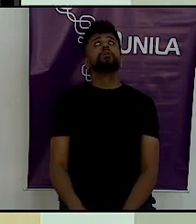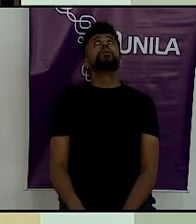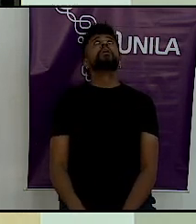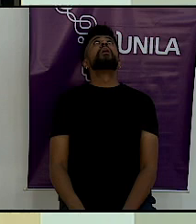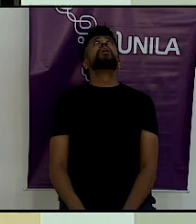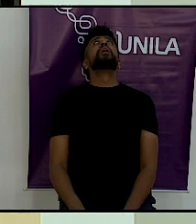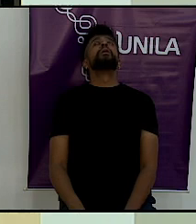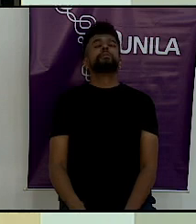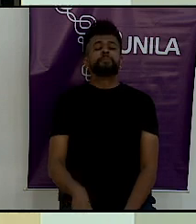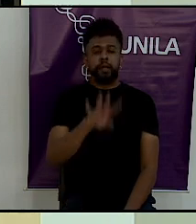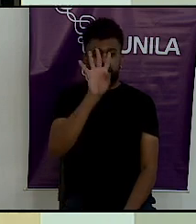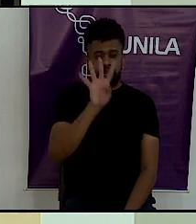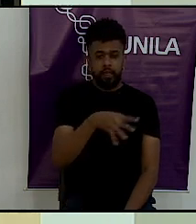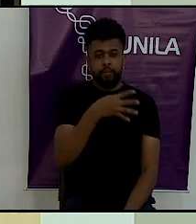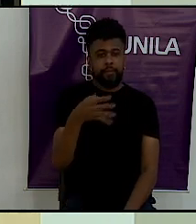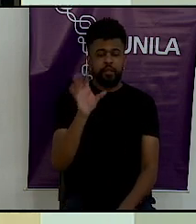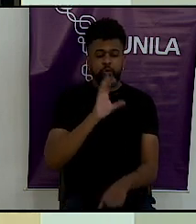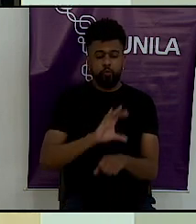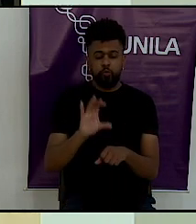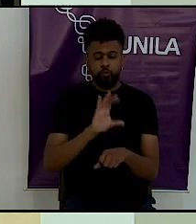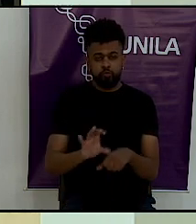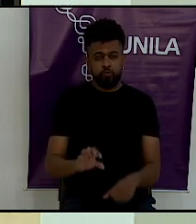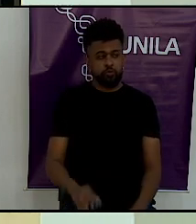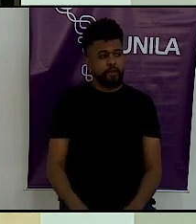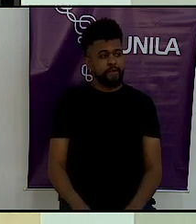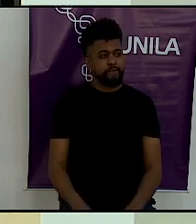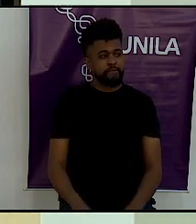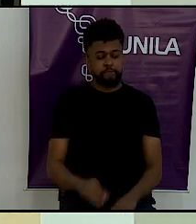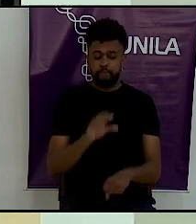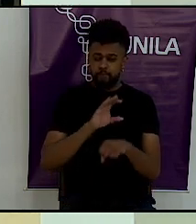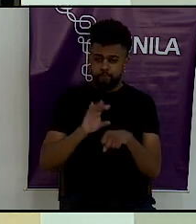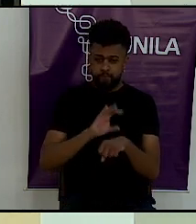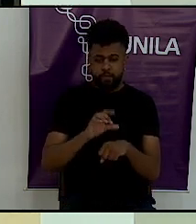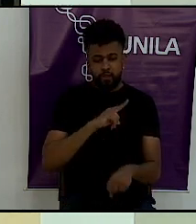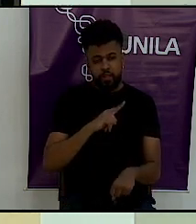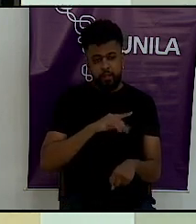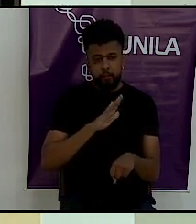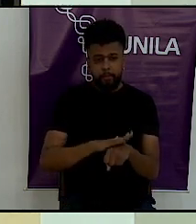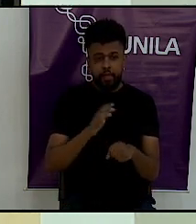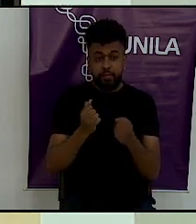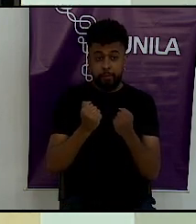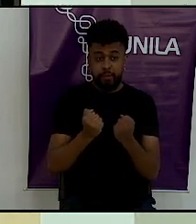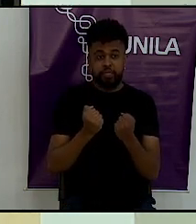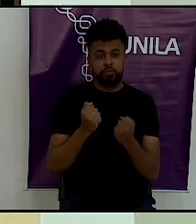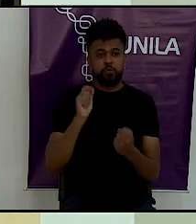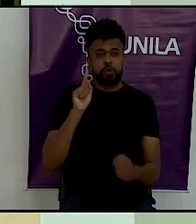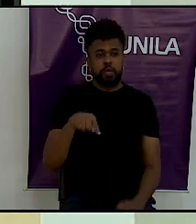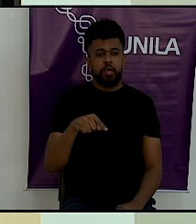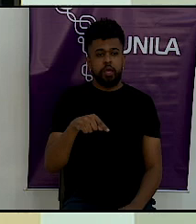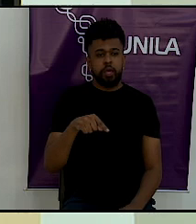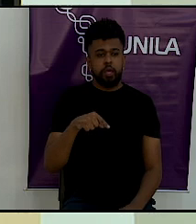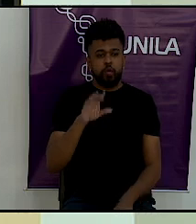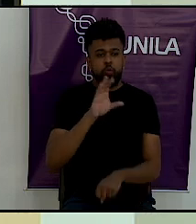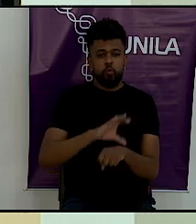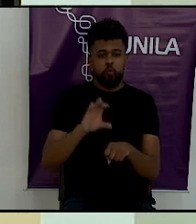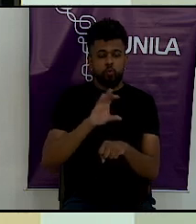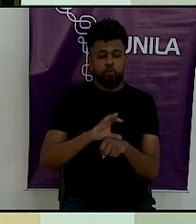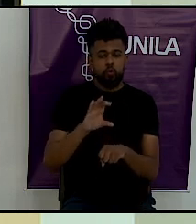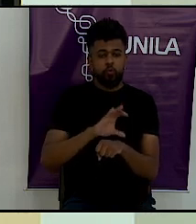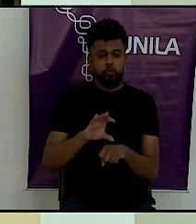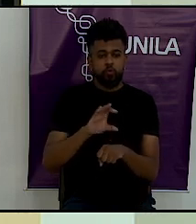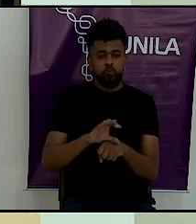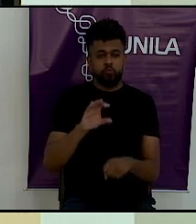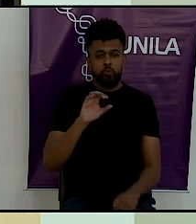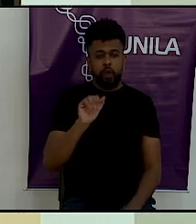vocês terem ideia também, né? Então, os cursos que têm mais peso são os cursos lá chamados do